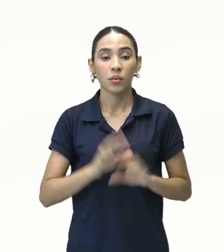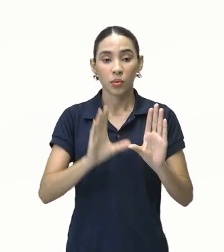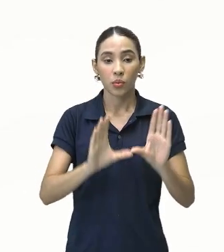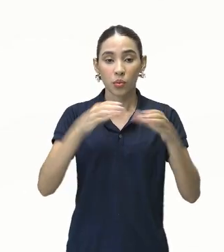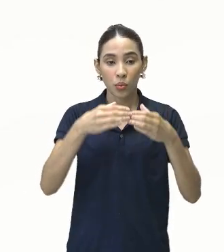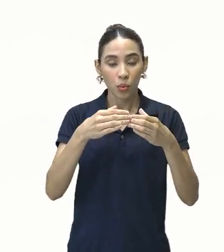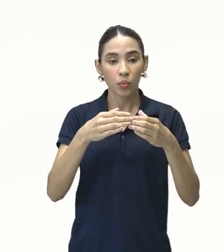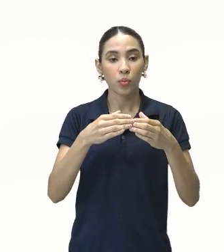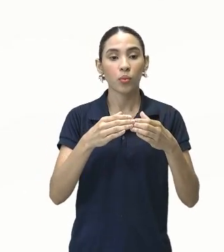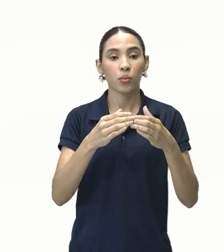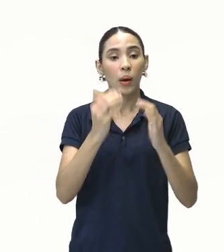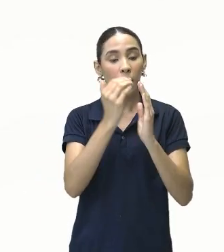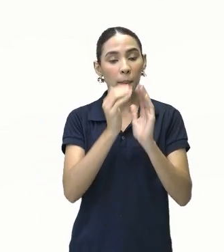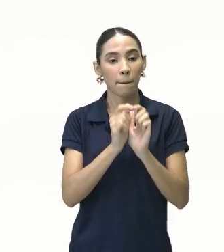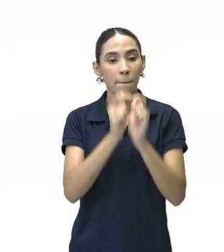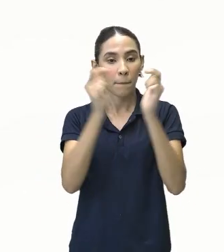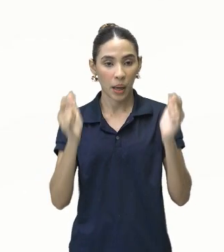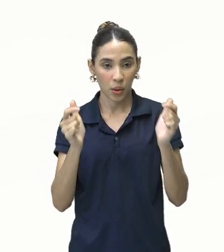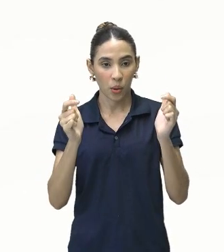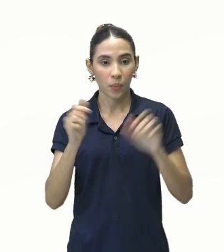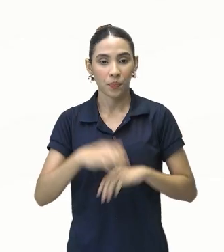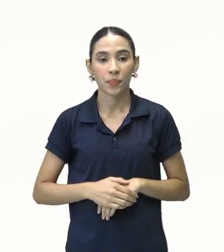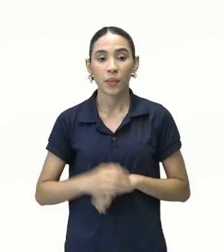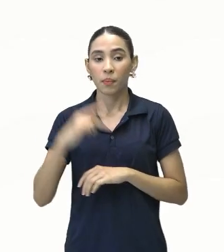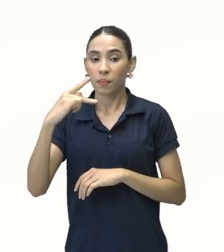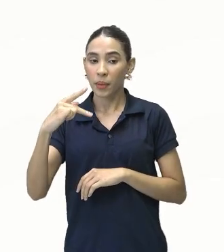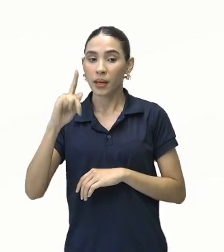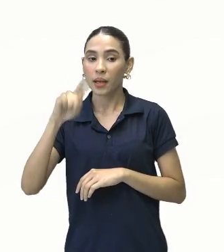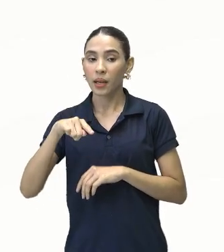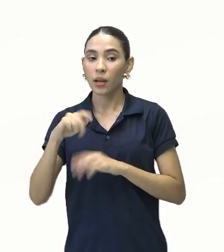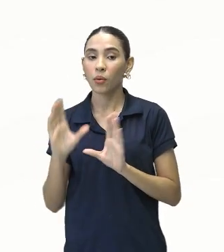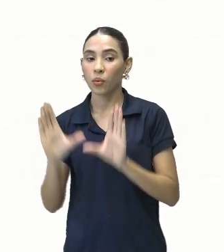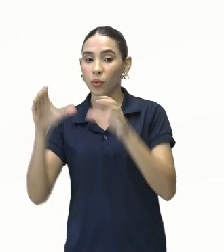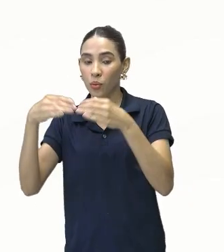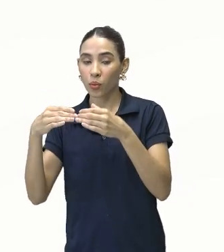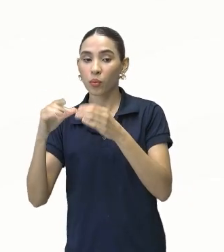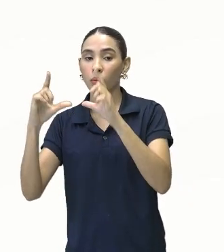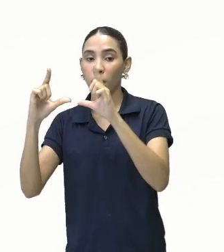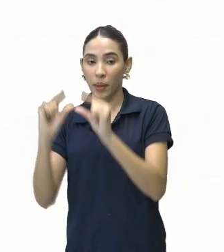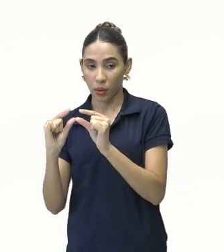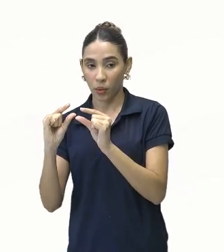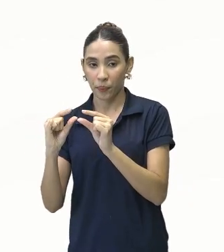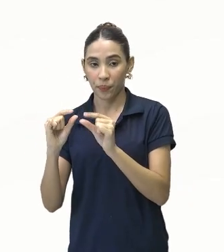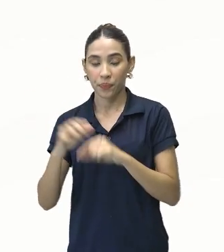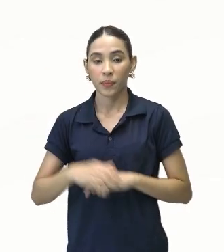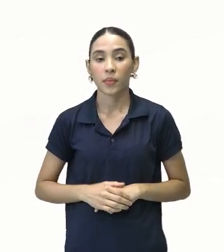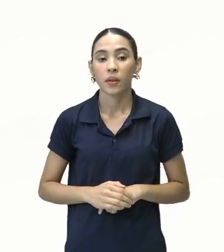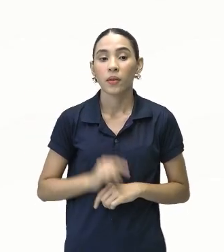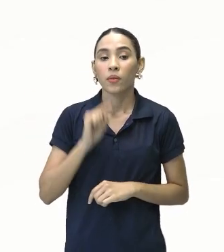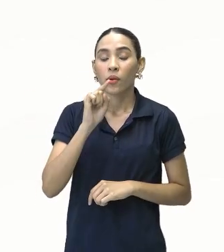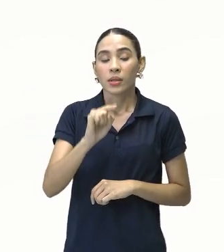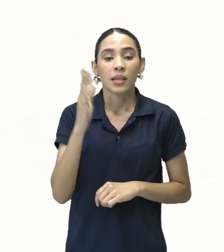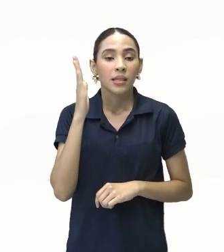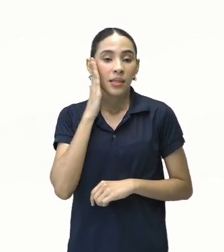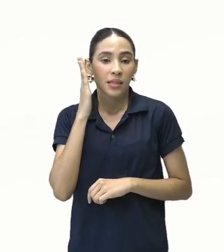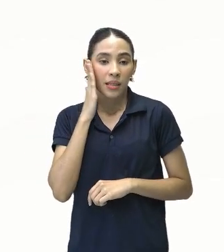conjunto maior, tá bom? E o nosso P, o nosso grupo menor. Quando você